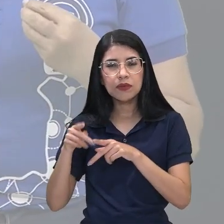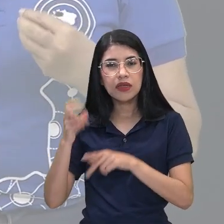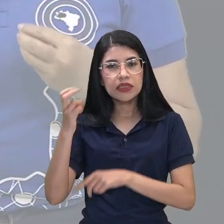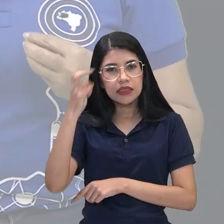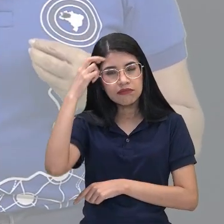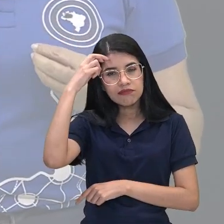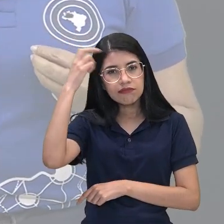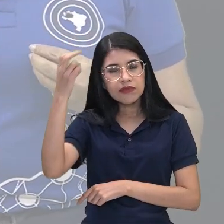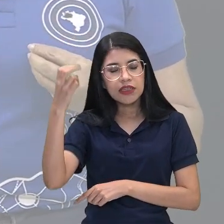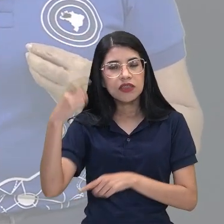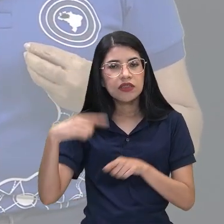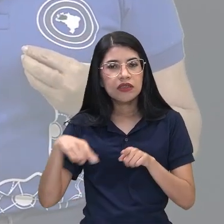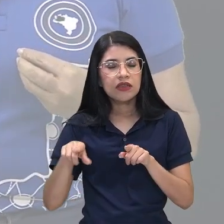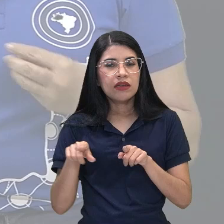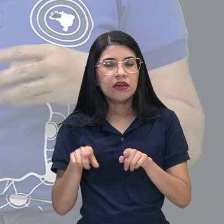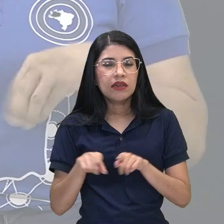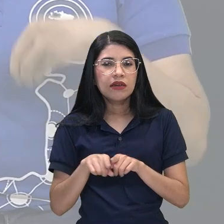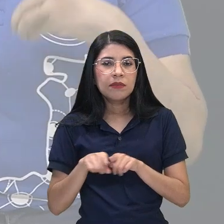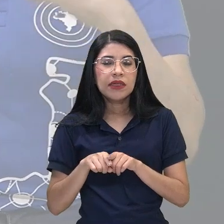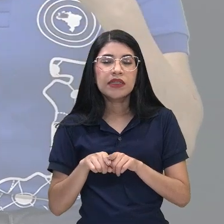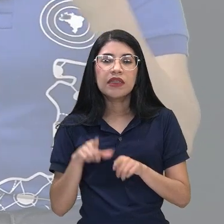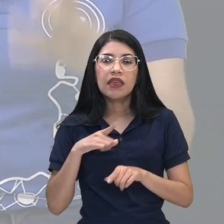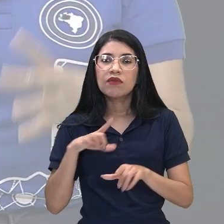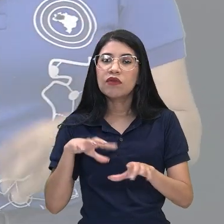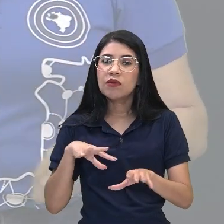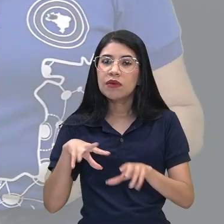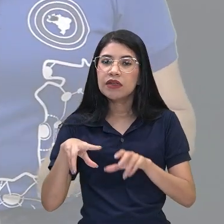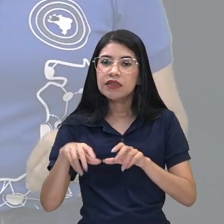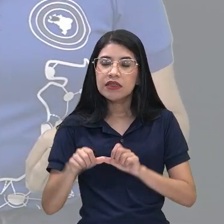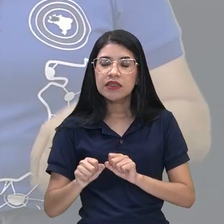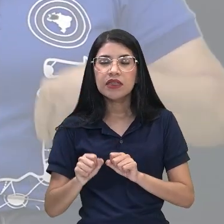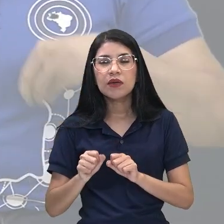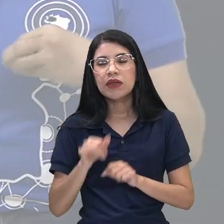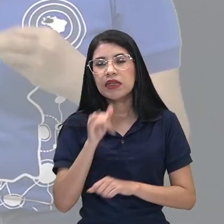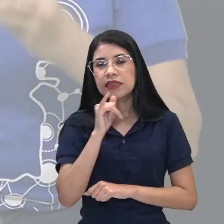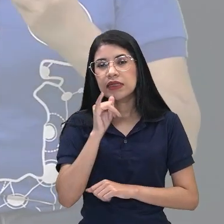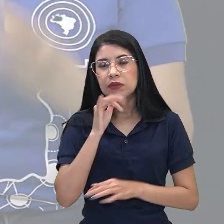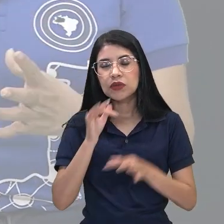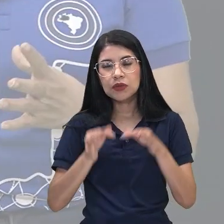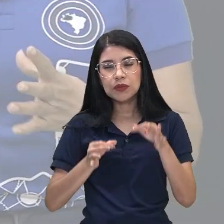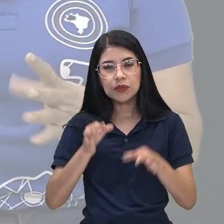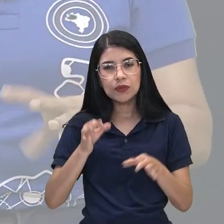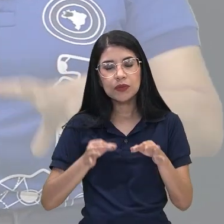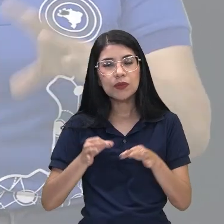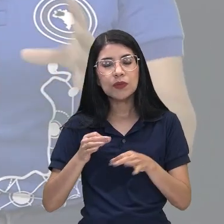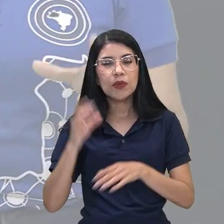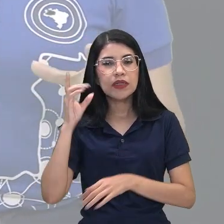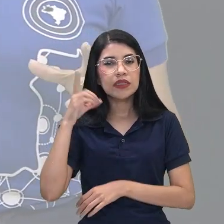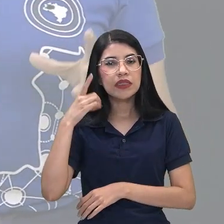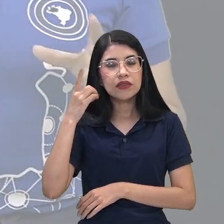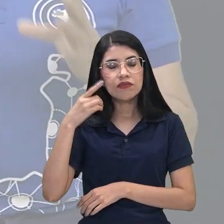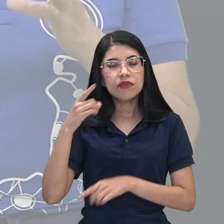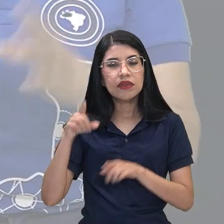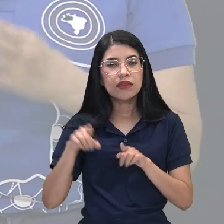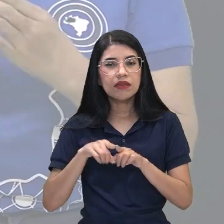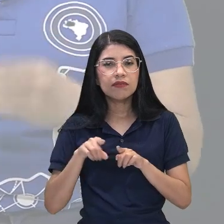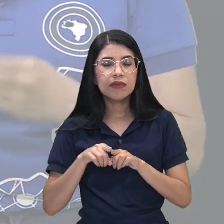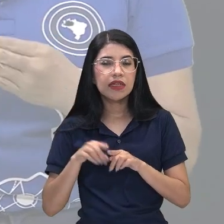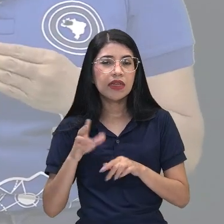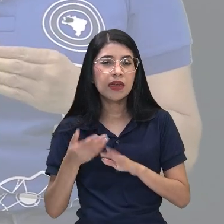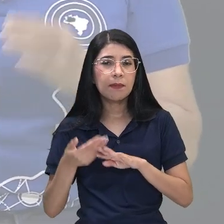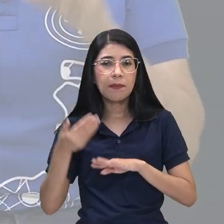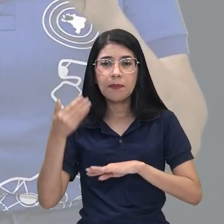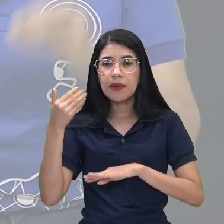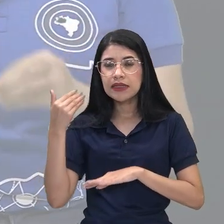Pessoas vindas, formadas, juiz, advogado, promotores, que na época, né, era